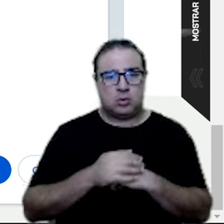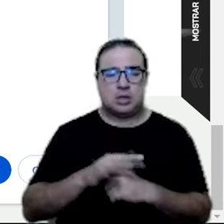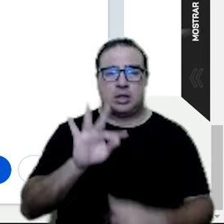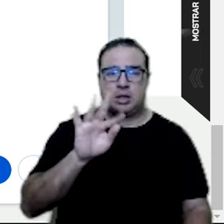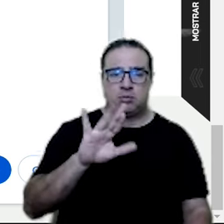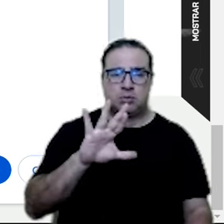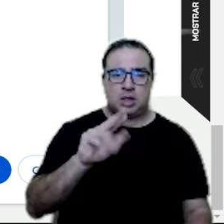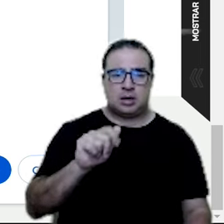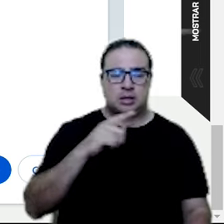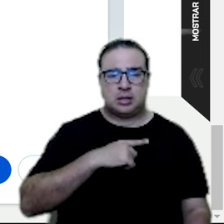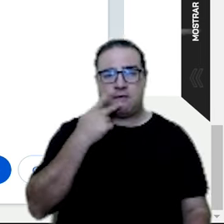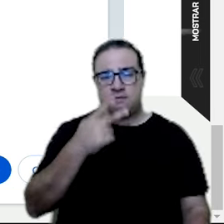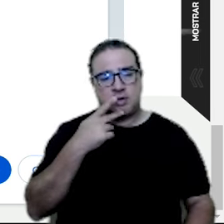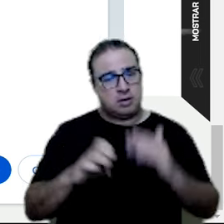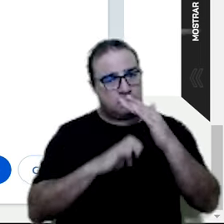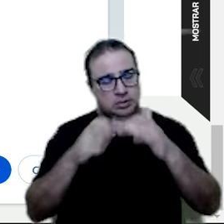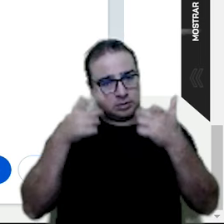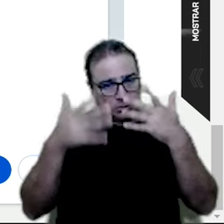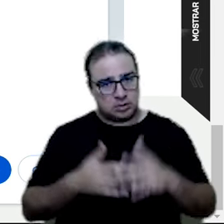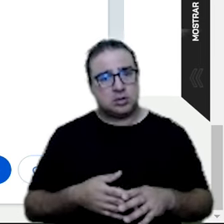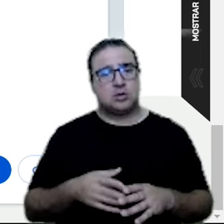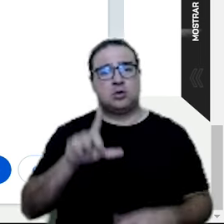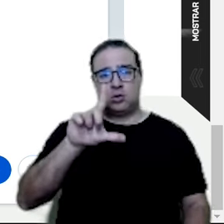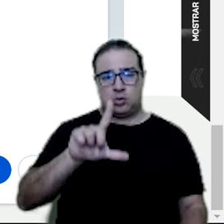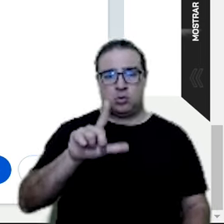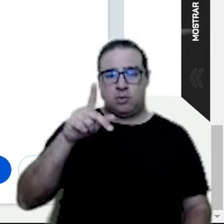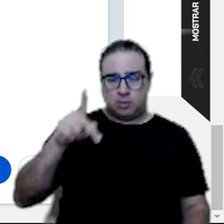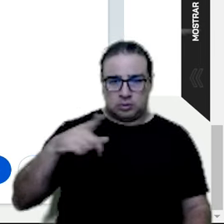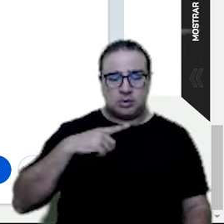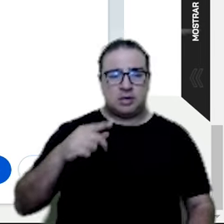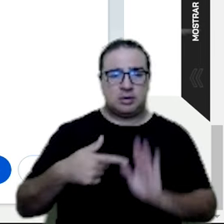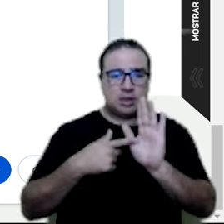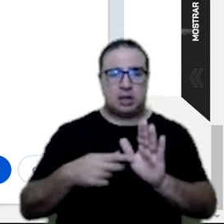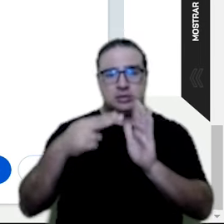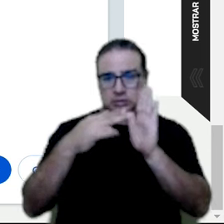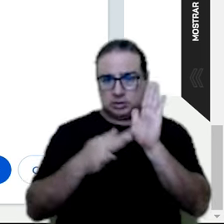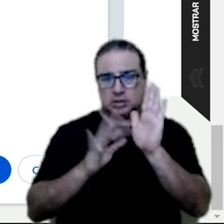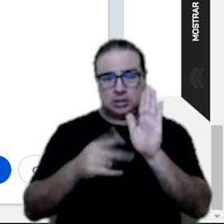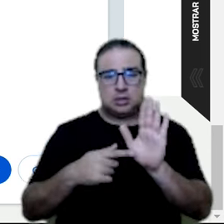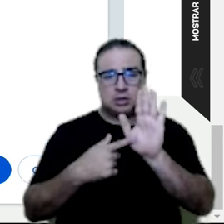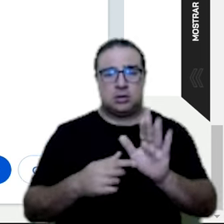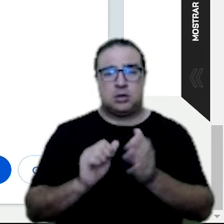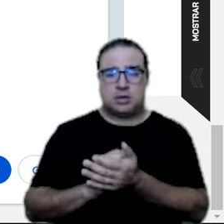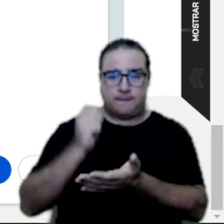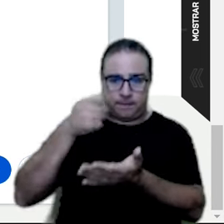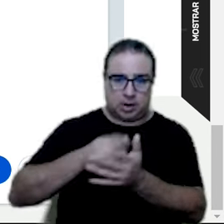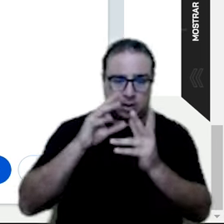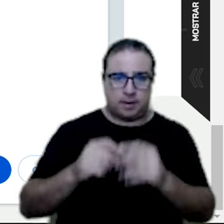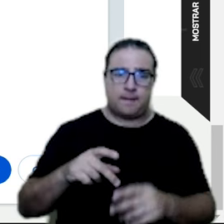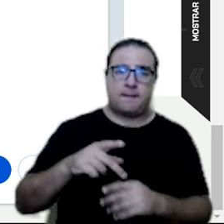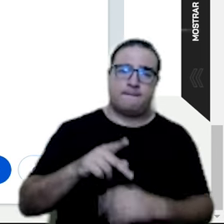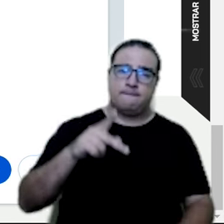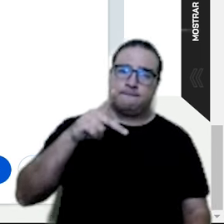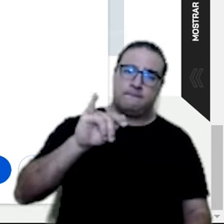tributária a gente tá falando de empresa então né do lucro presumido ela vai emitir a a nota fiscal tem aqui os os impostos